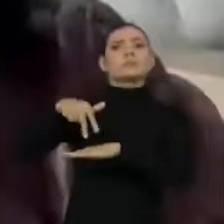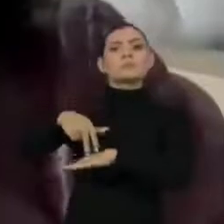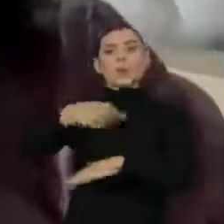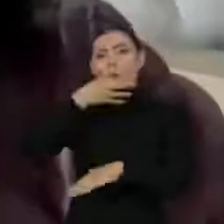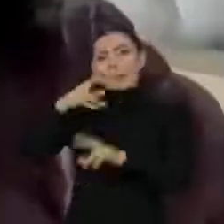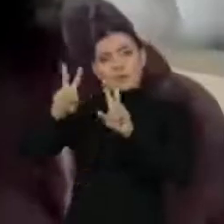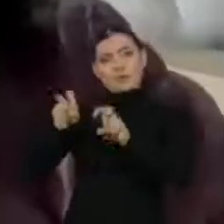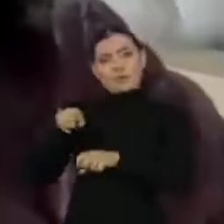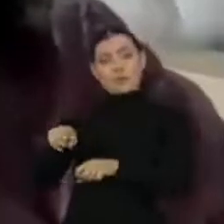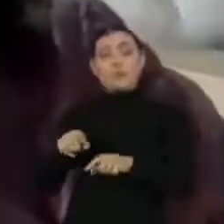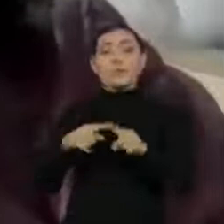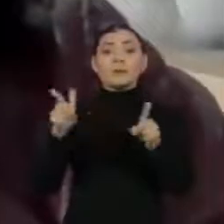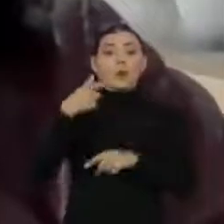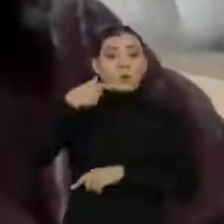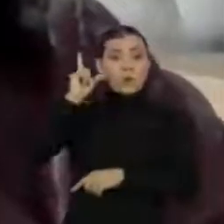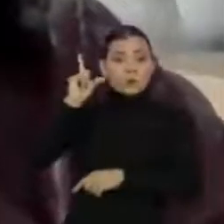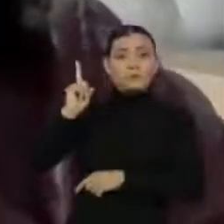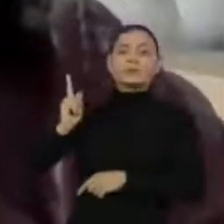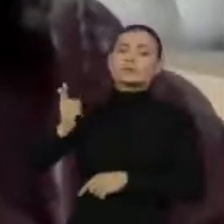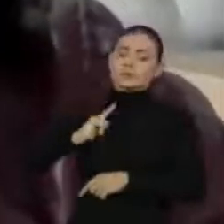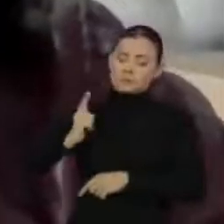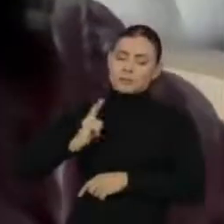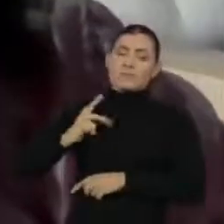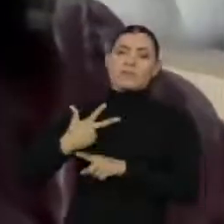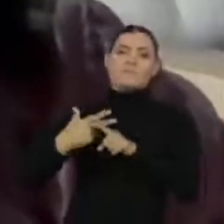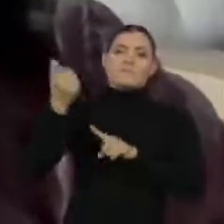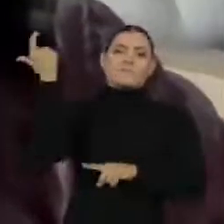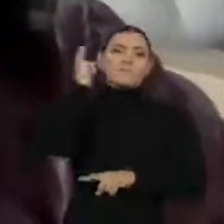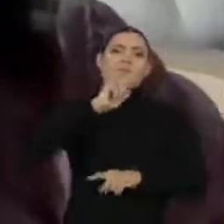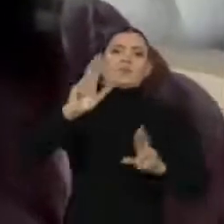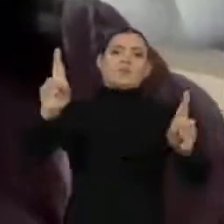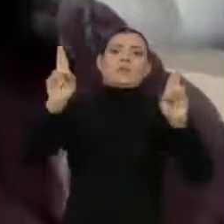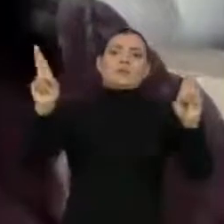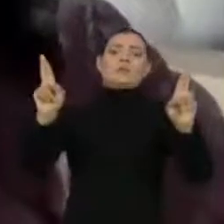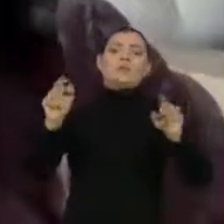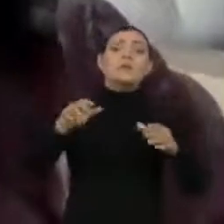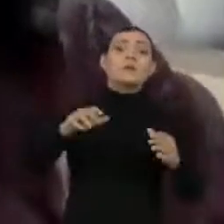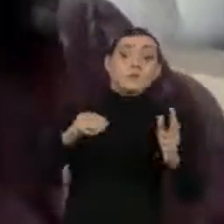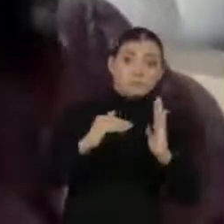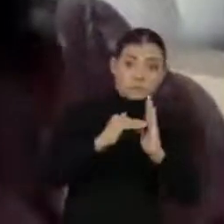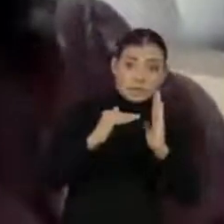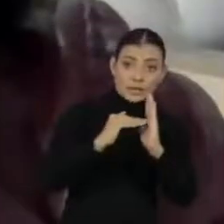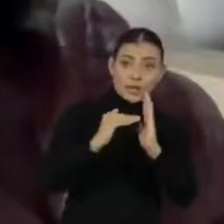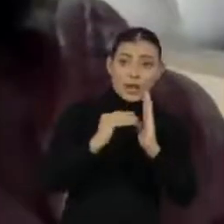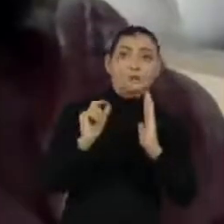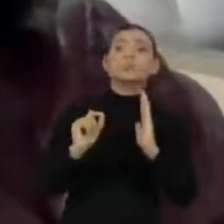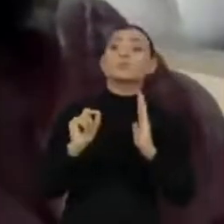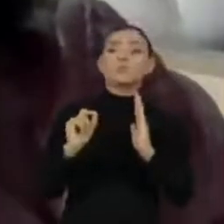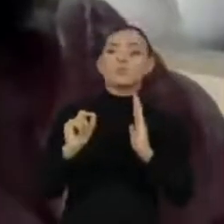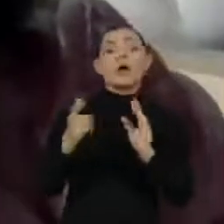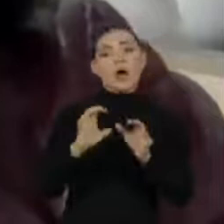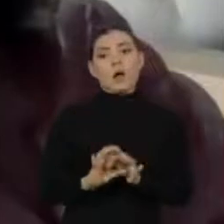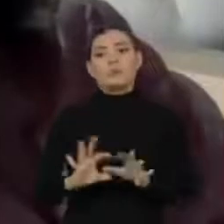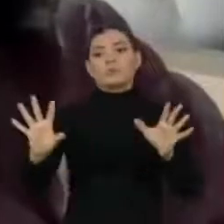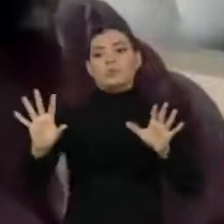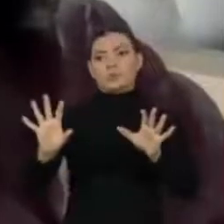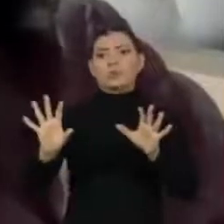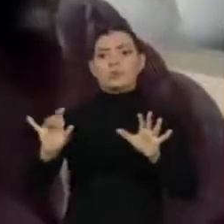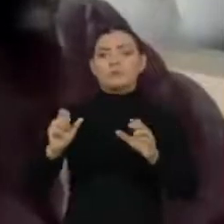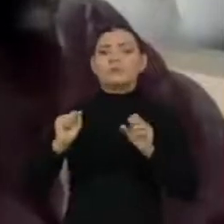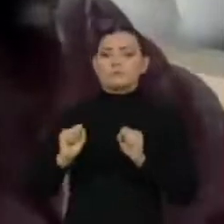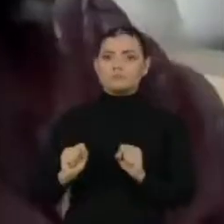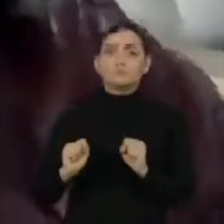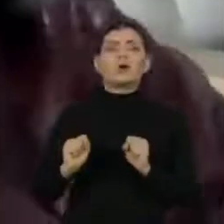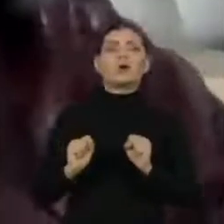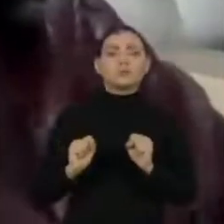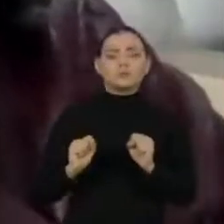relação a isso. Ontem nós tivemos uma grande vitória no âmbito do Senado, né? Que permitiu aí o licenciamento